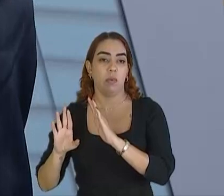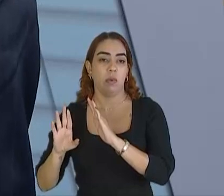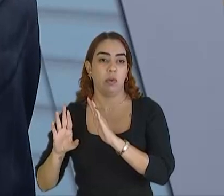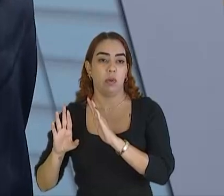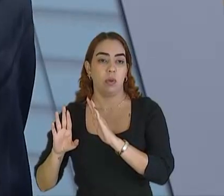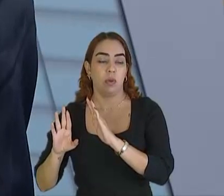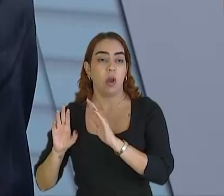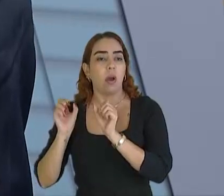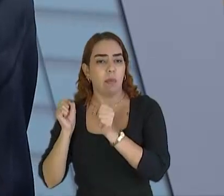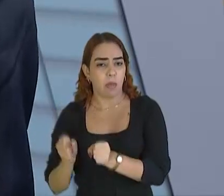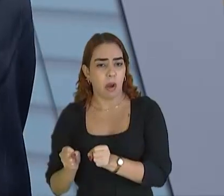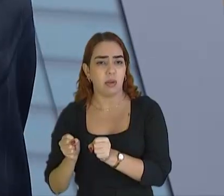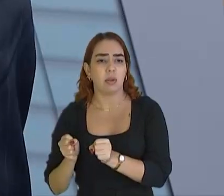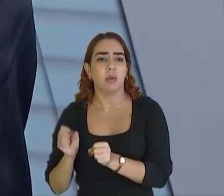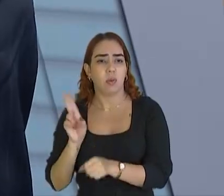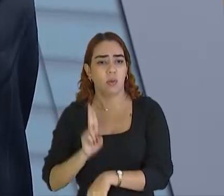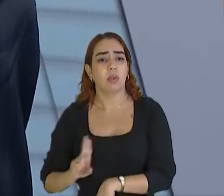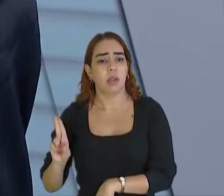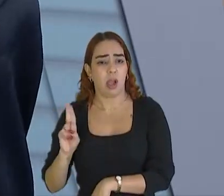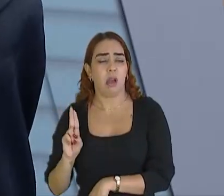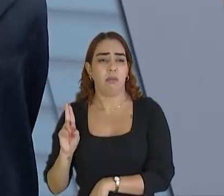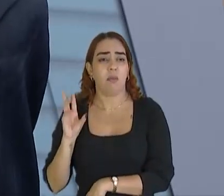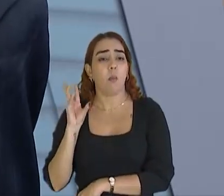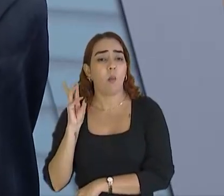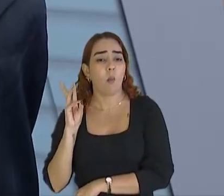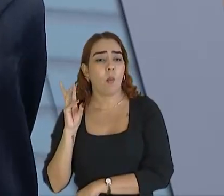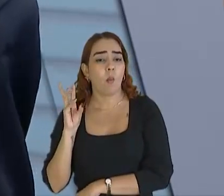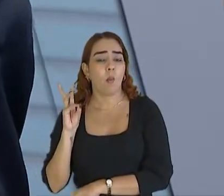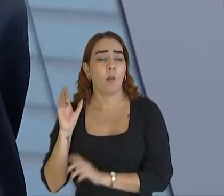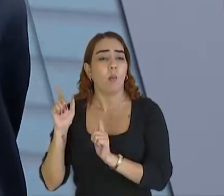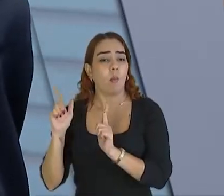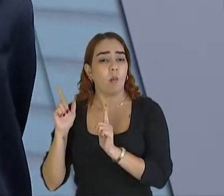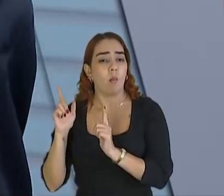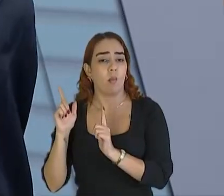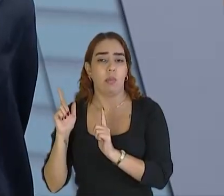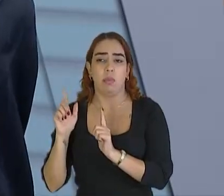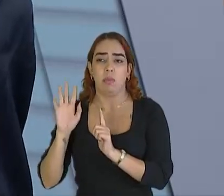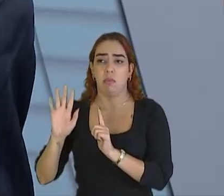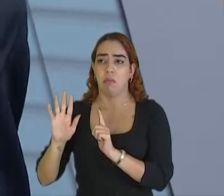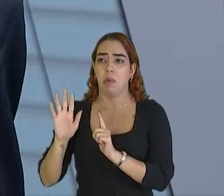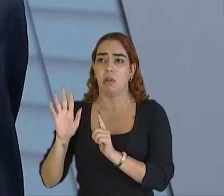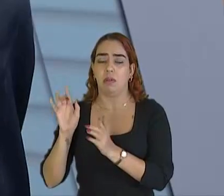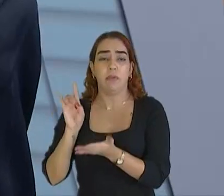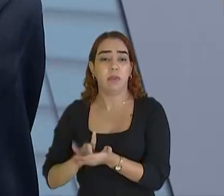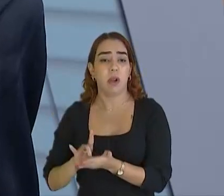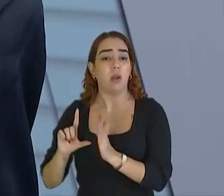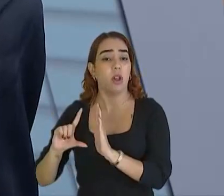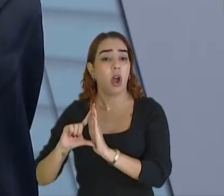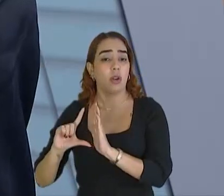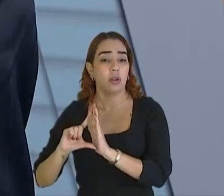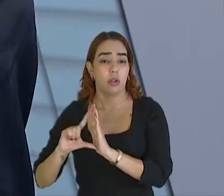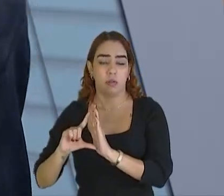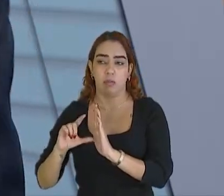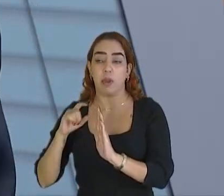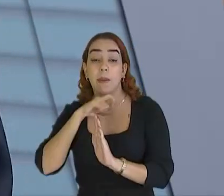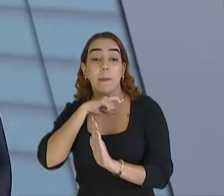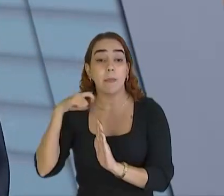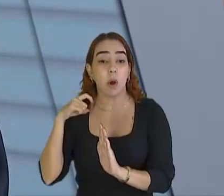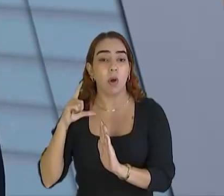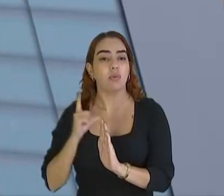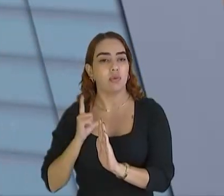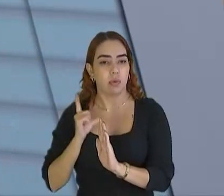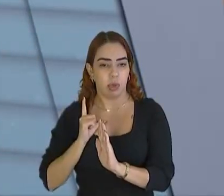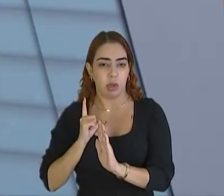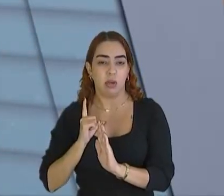para a cannabis recreativa. Mas lá os postos de venda são oficiais, se paga imposto, é uma loja. Ele não vai